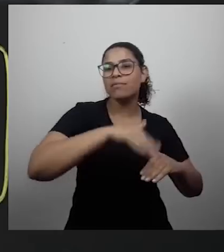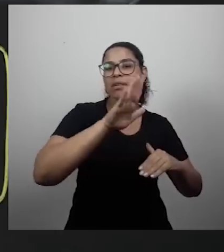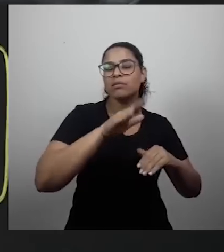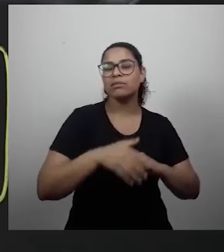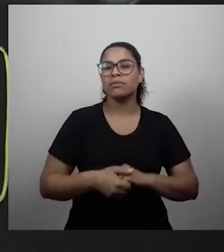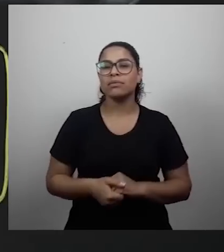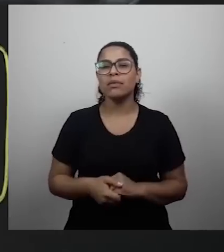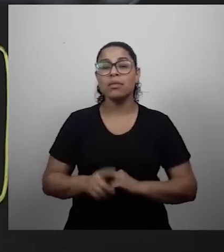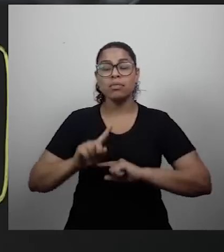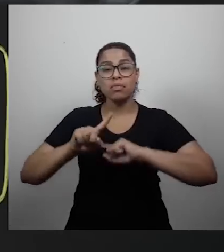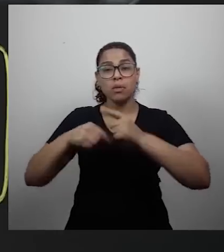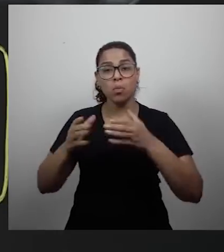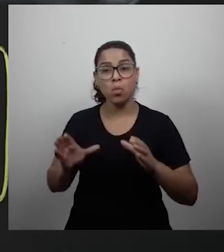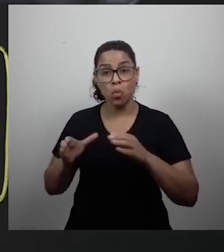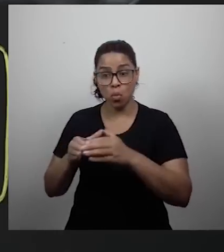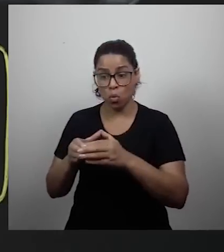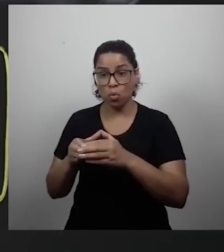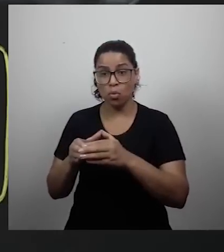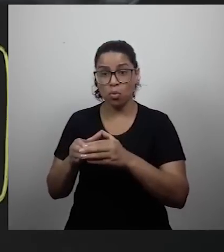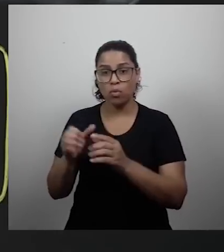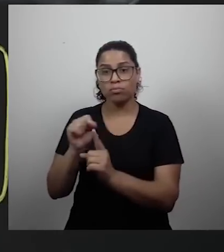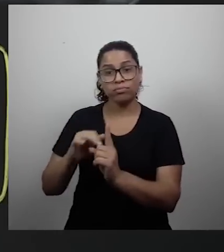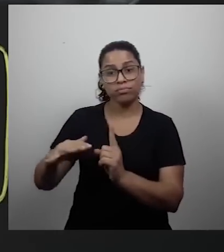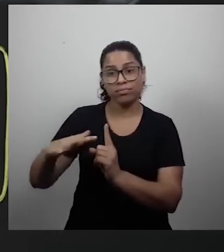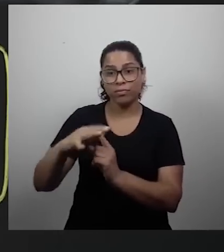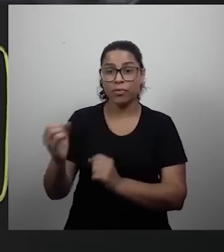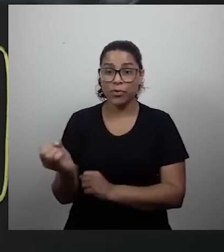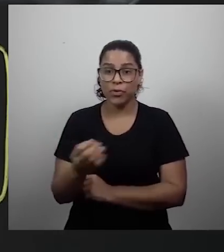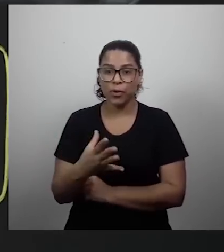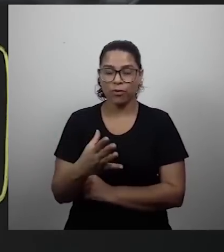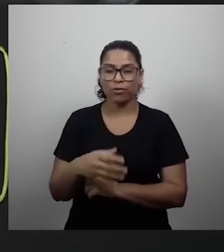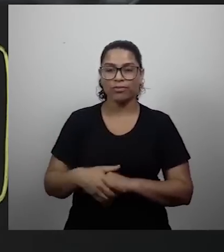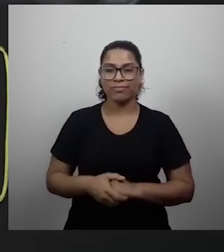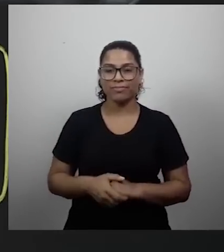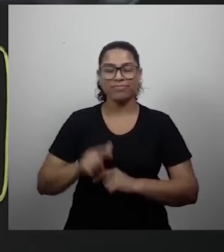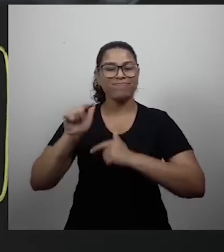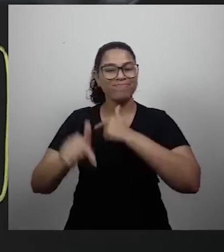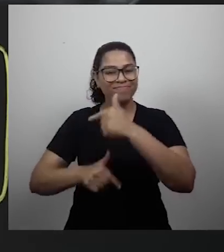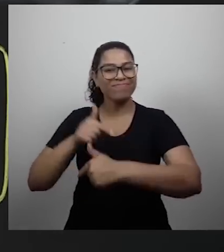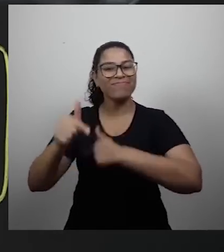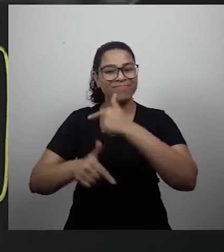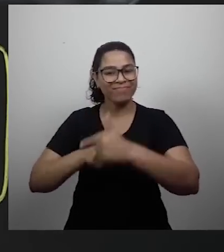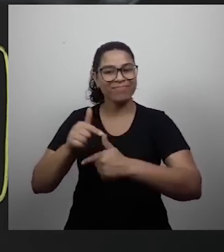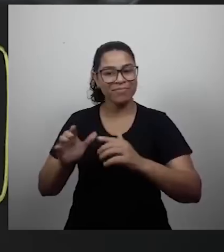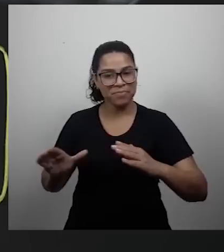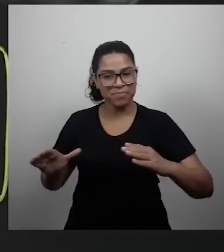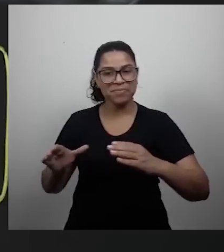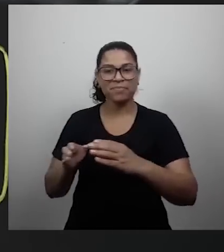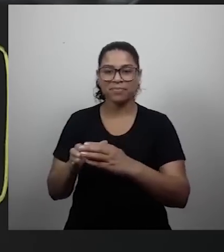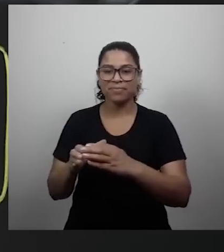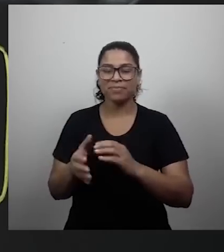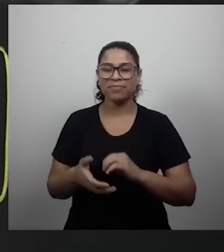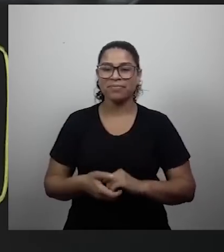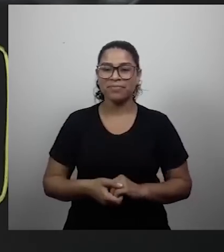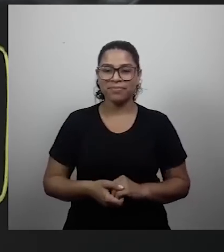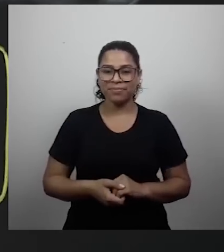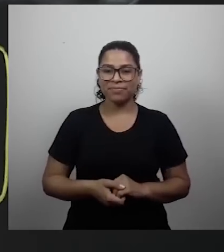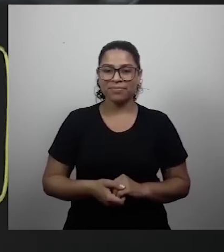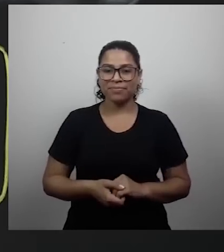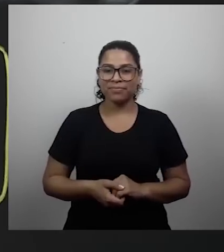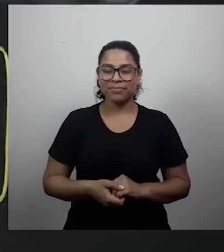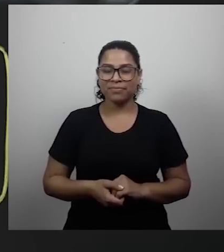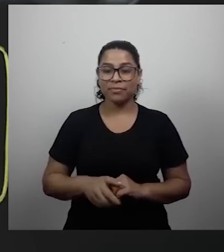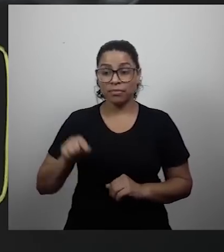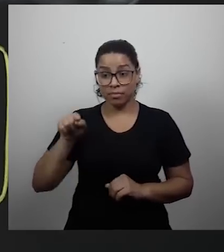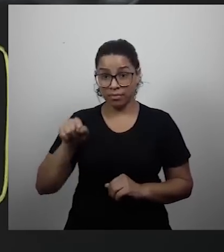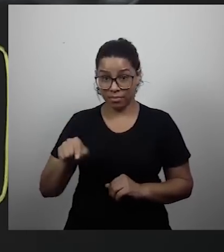um grupo social novo, os operários, que os historiadores chamam de operariado, proletariado ou classe trabalhadora. Esse grupo